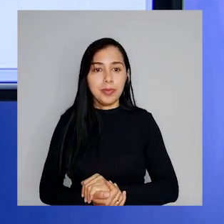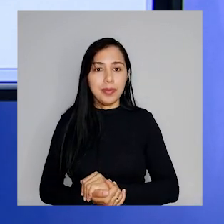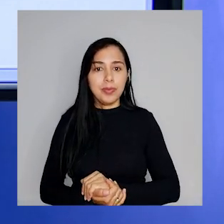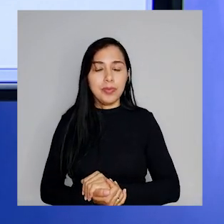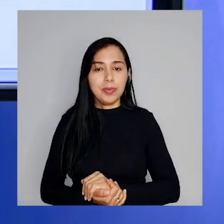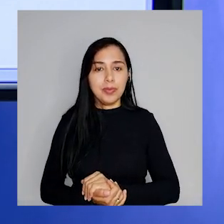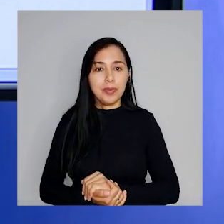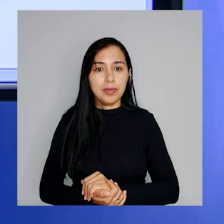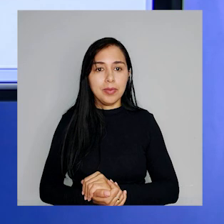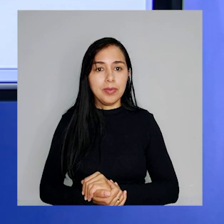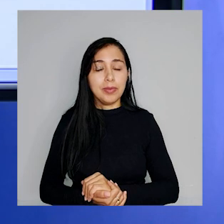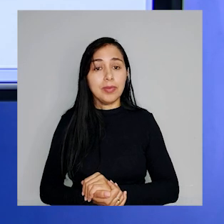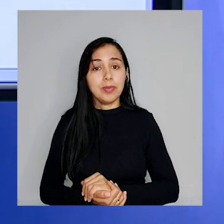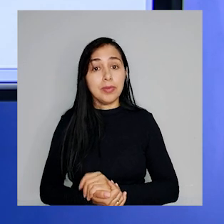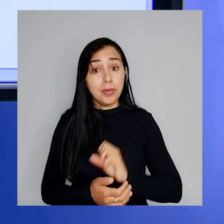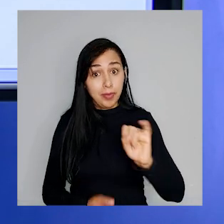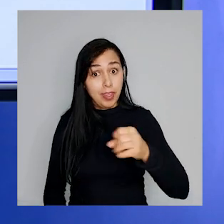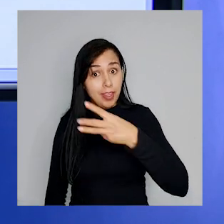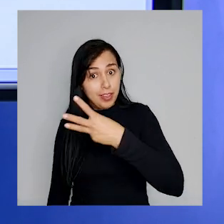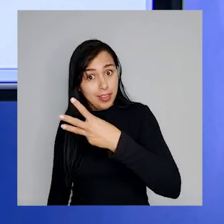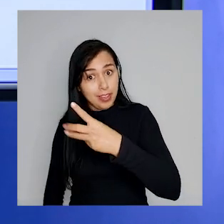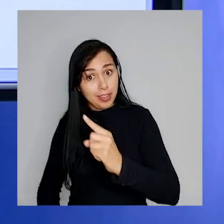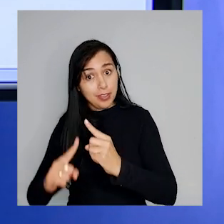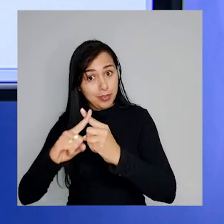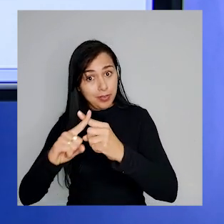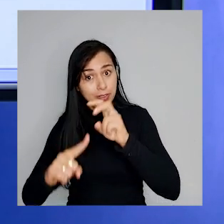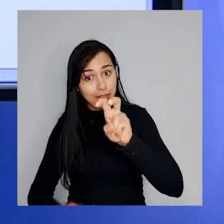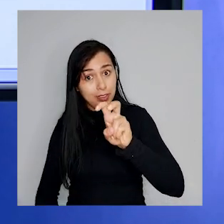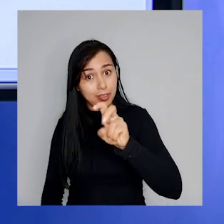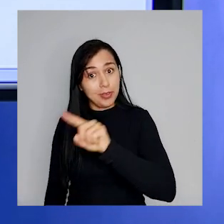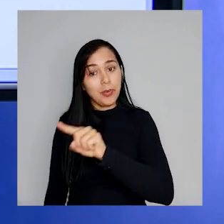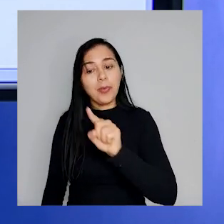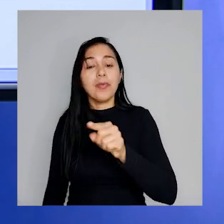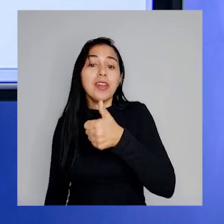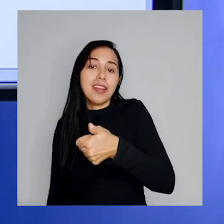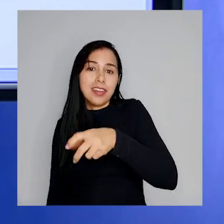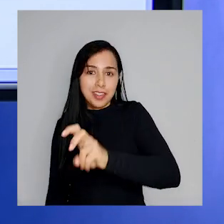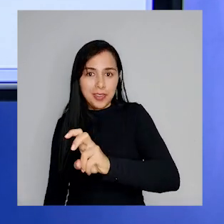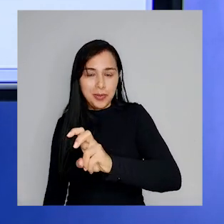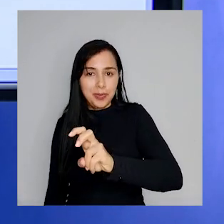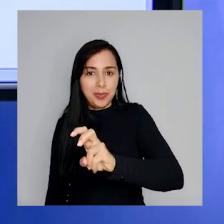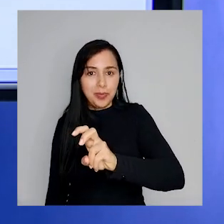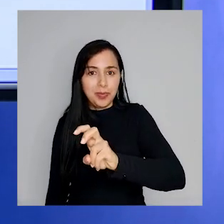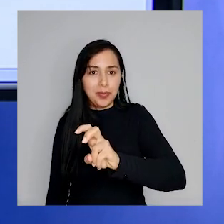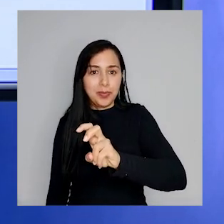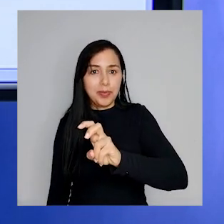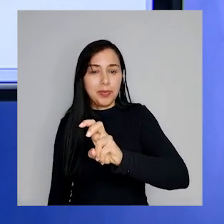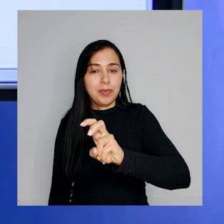55, beleza? 3 vezes 5, 15,